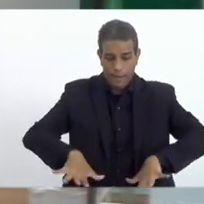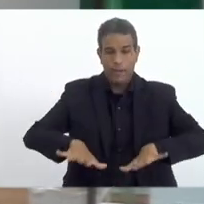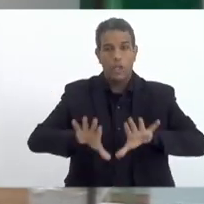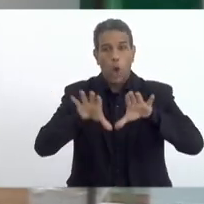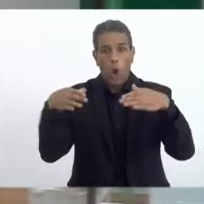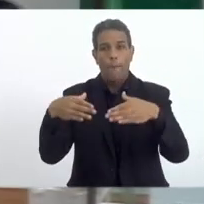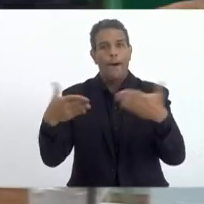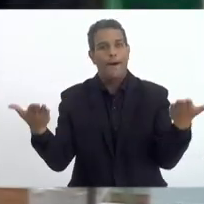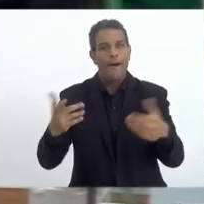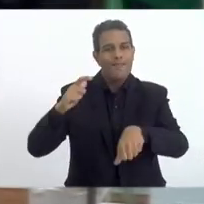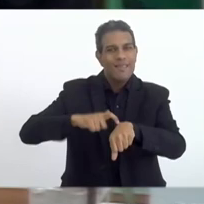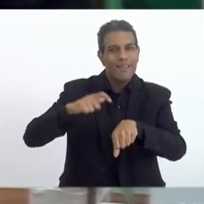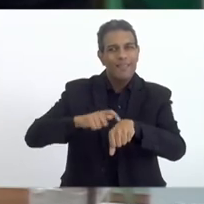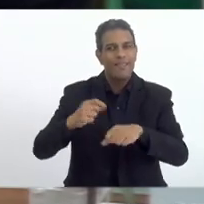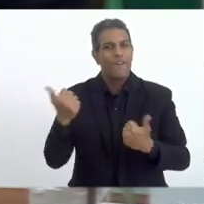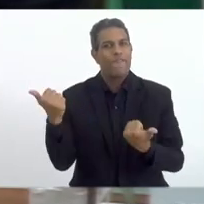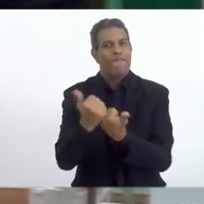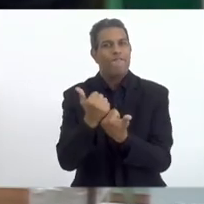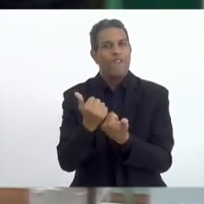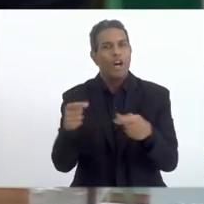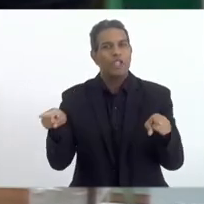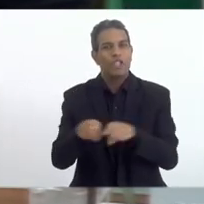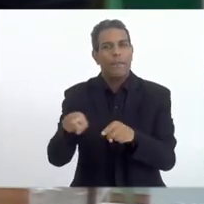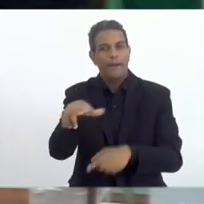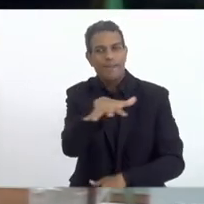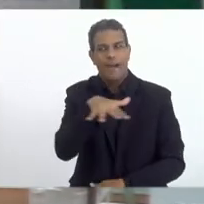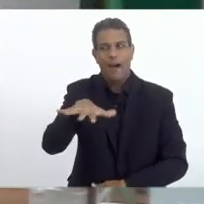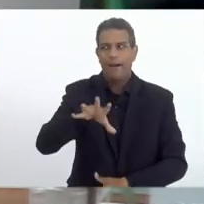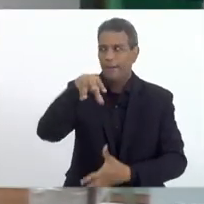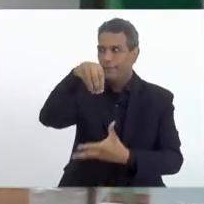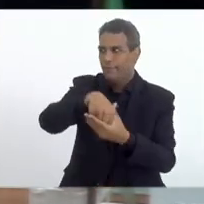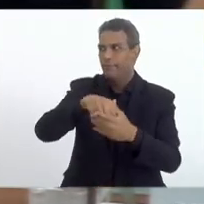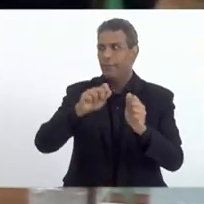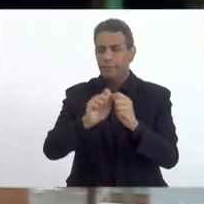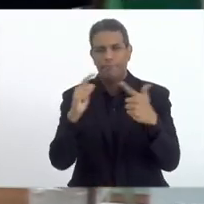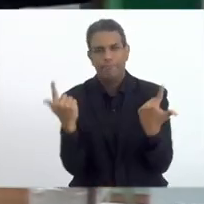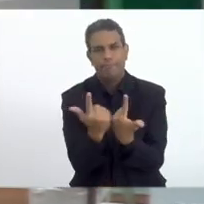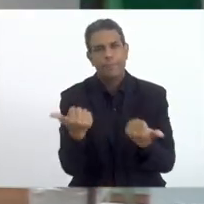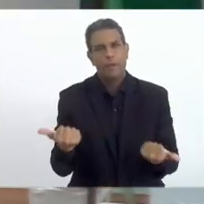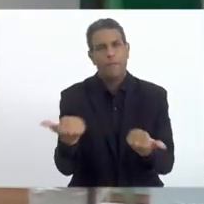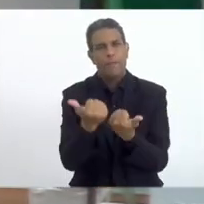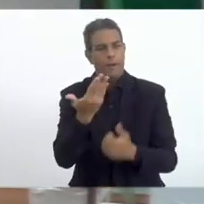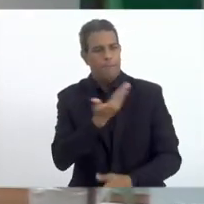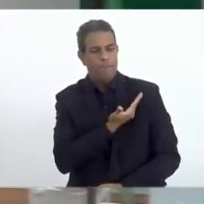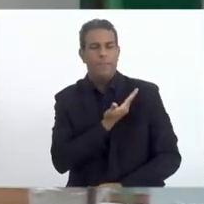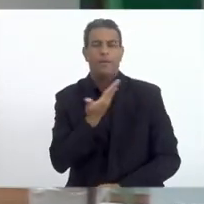comissões. E hoje eu tenho um forte aliado comigo aqui. O meu amigo evangélico